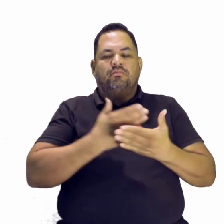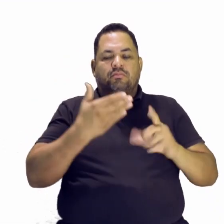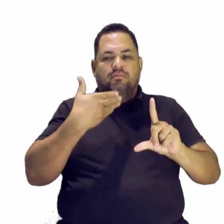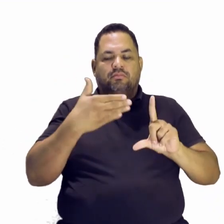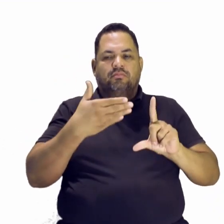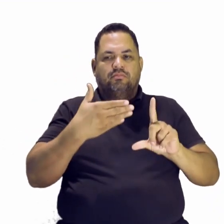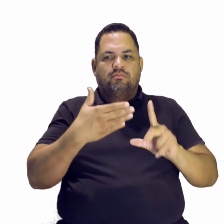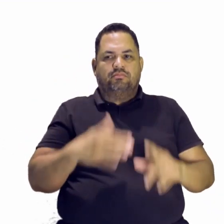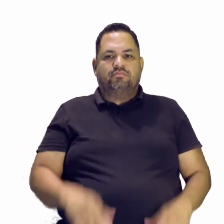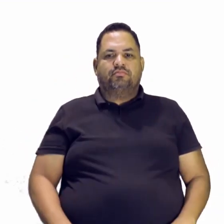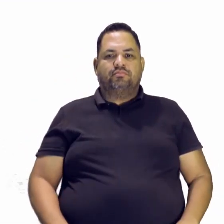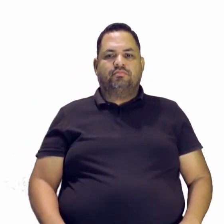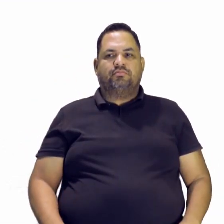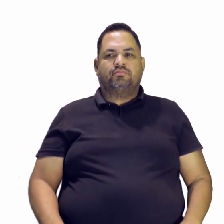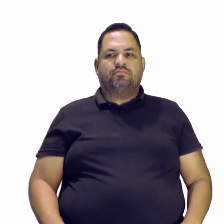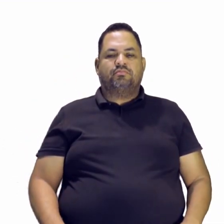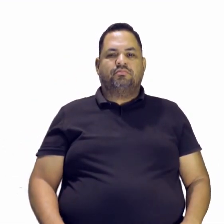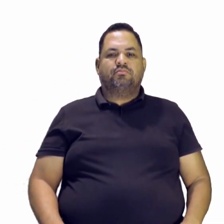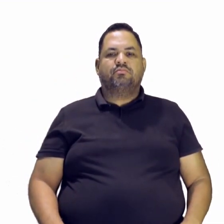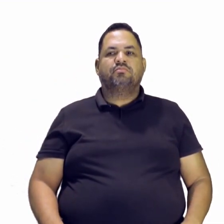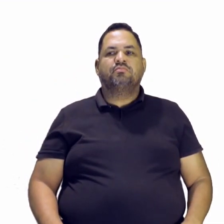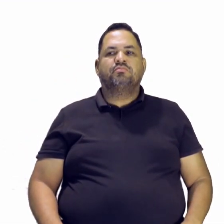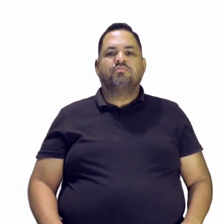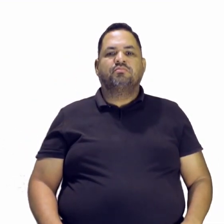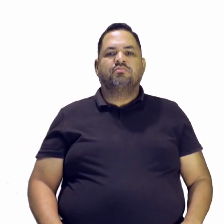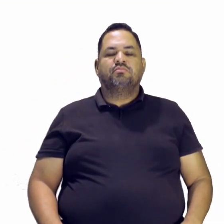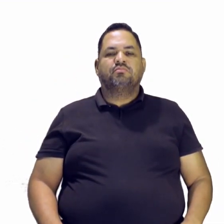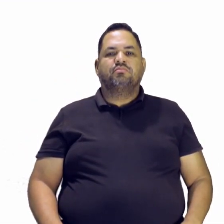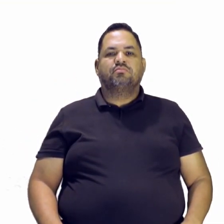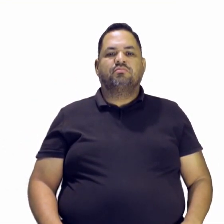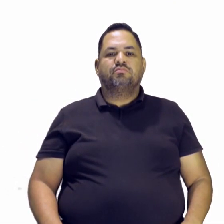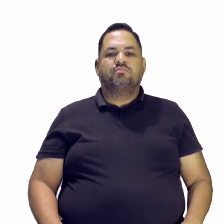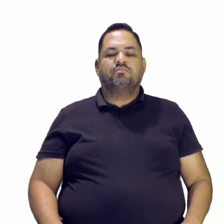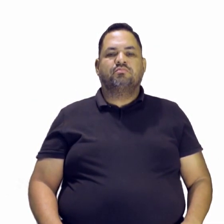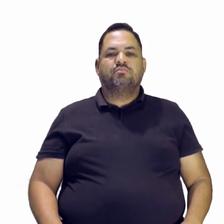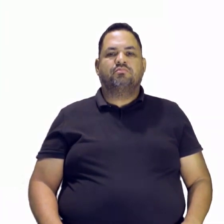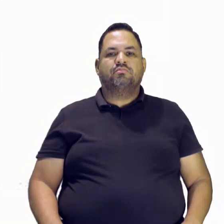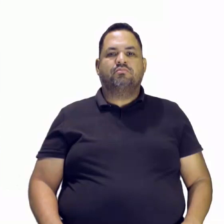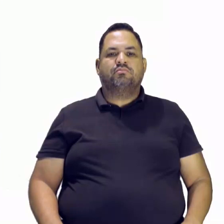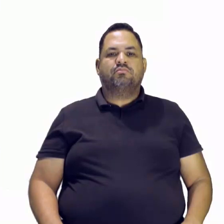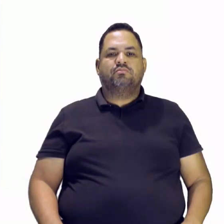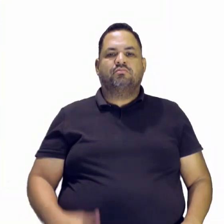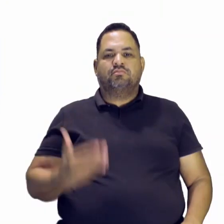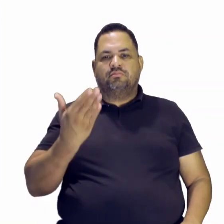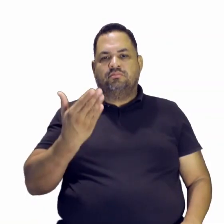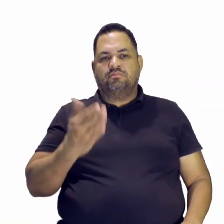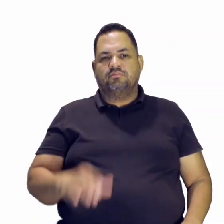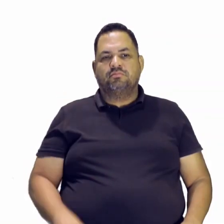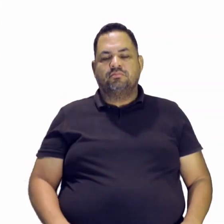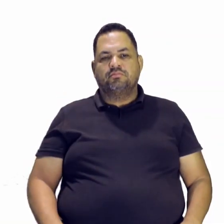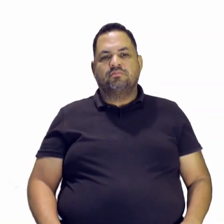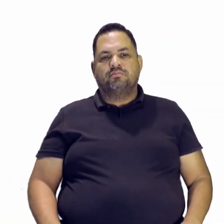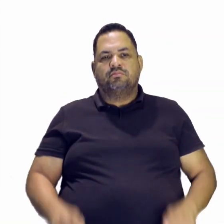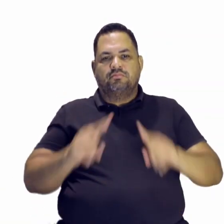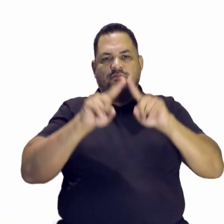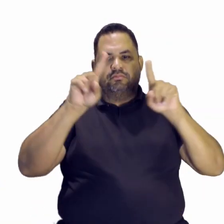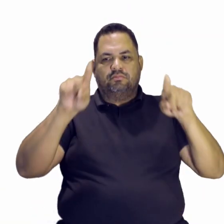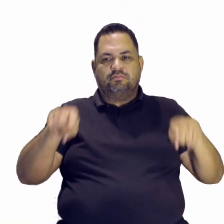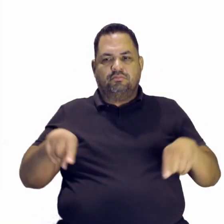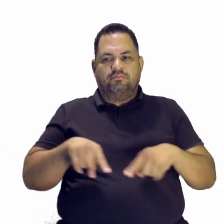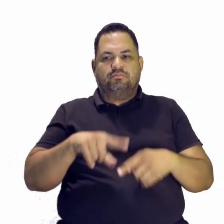uma prévia da tua possível resposta, tá? Uma chave de resposta aqui com essa tabelinha que a gente viu na aula. Então, nós